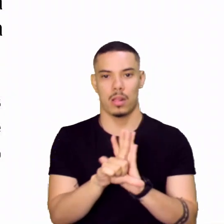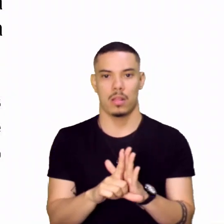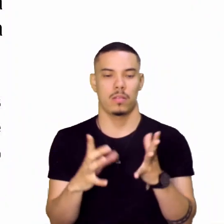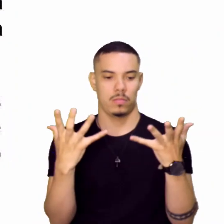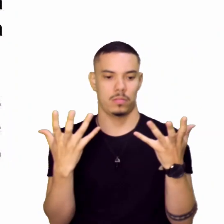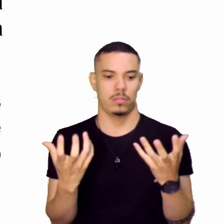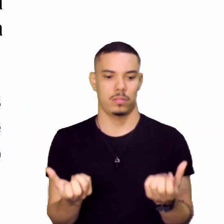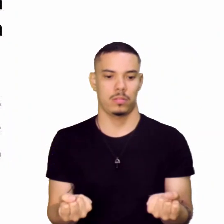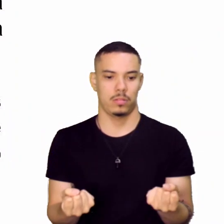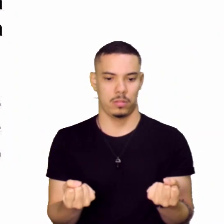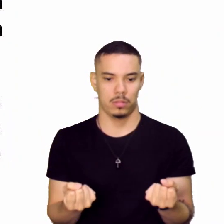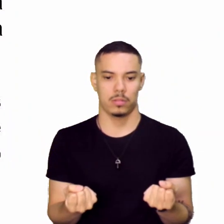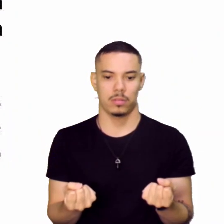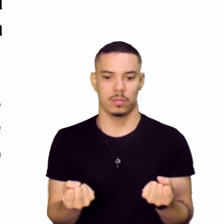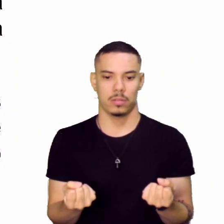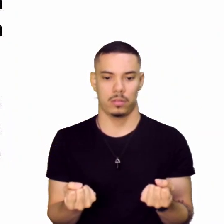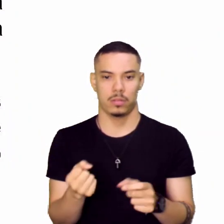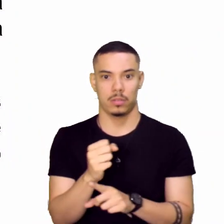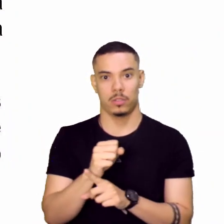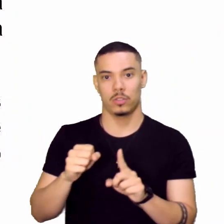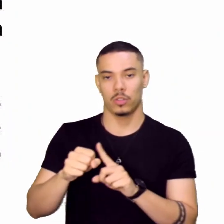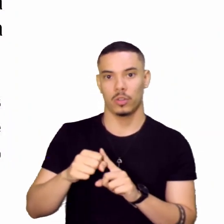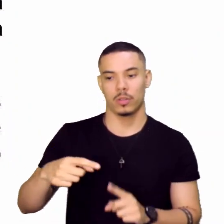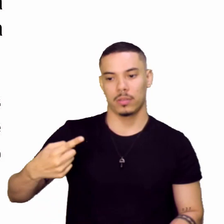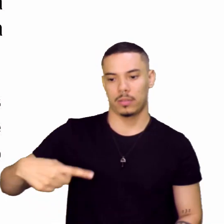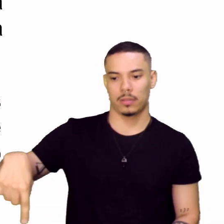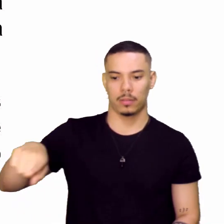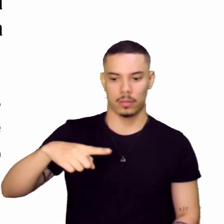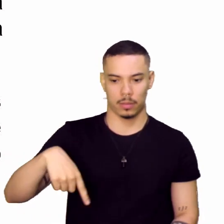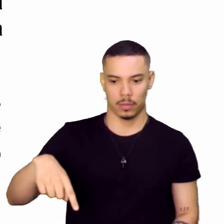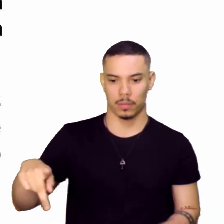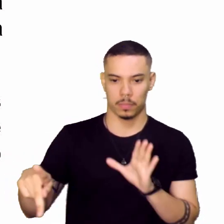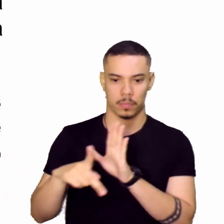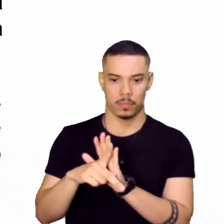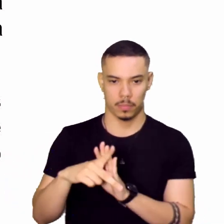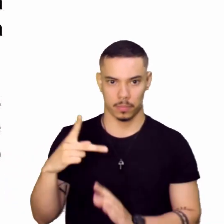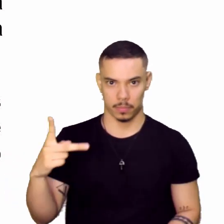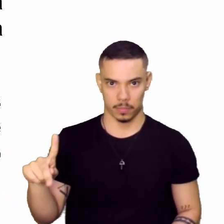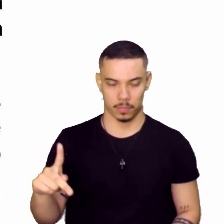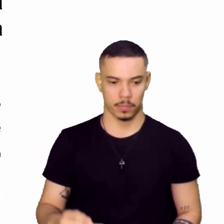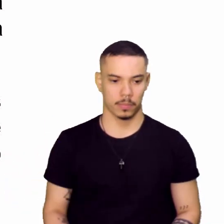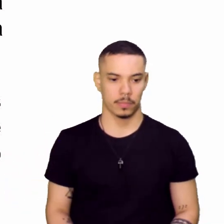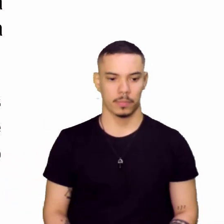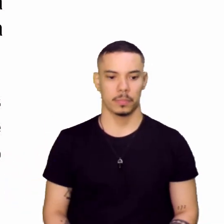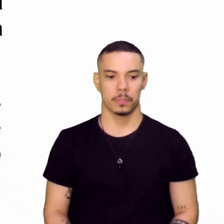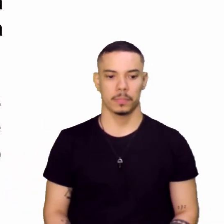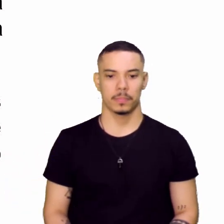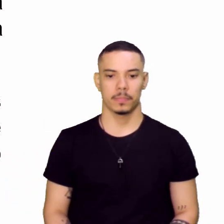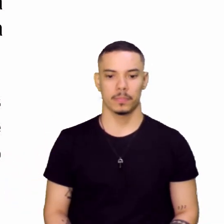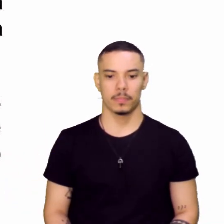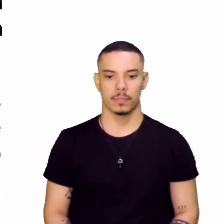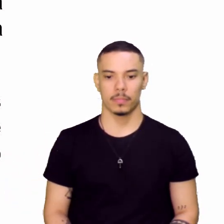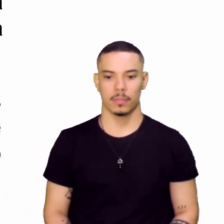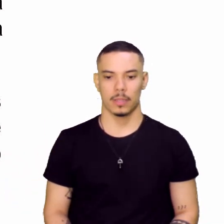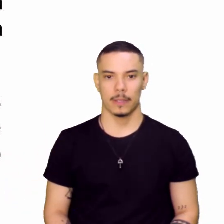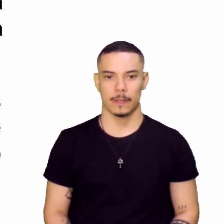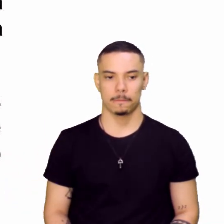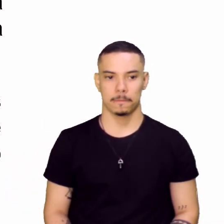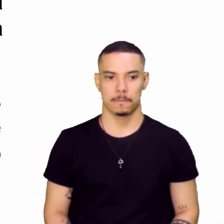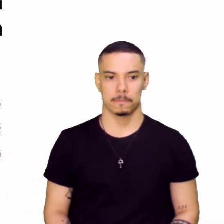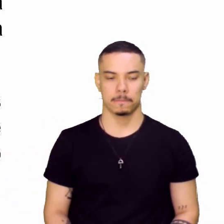que ela seja que o conflito seja trabalhado politicamente pela própria sociedade tá conquista de